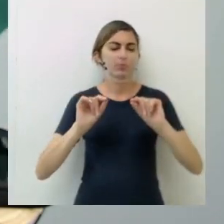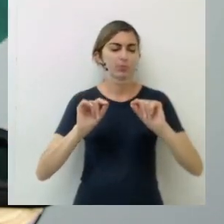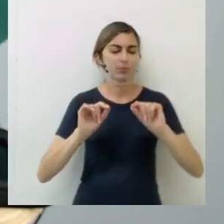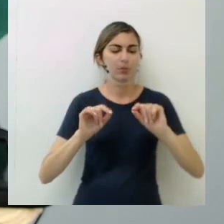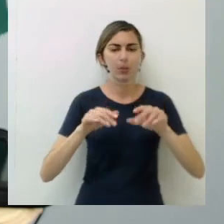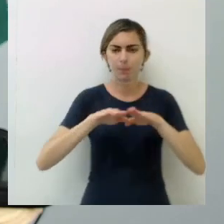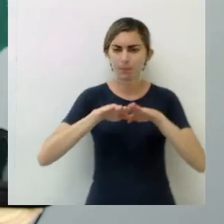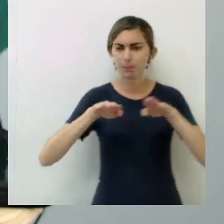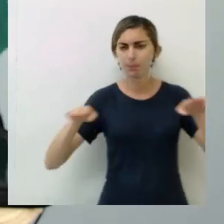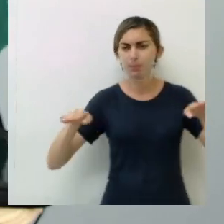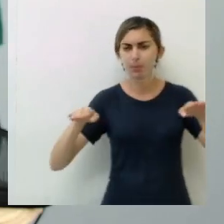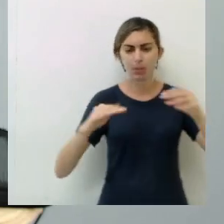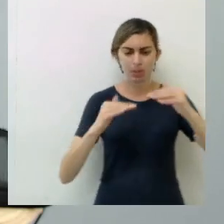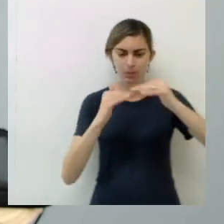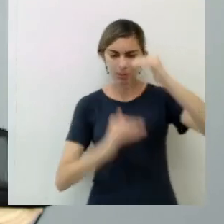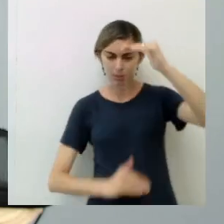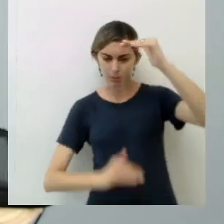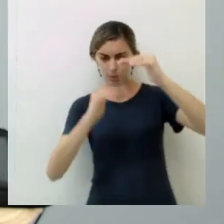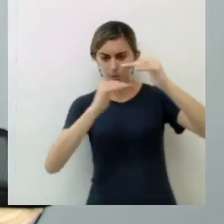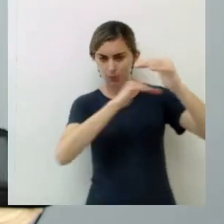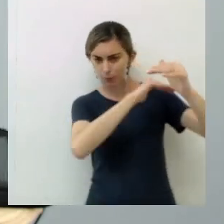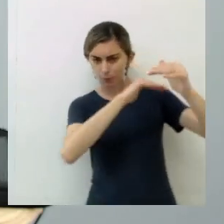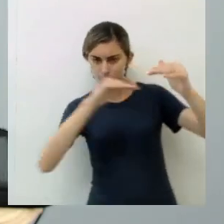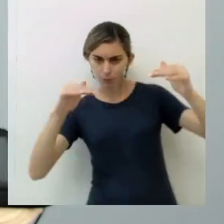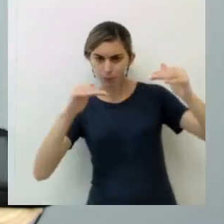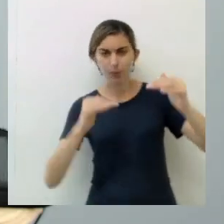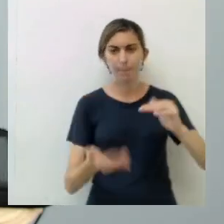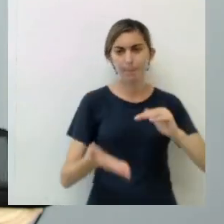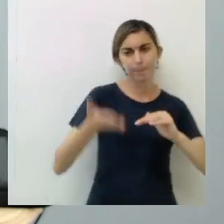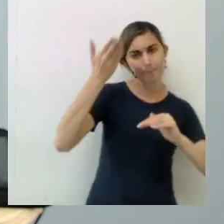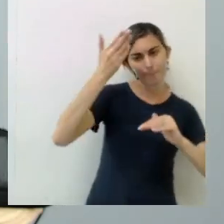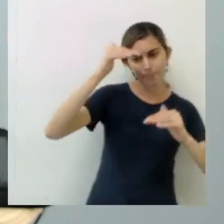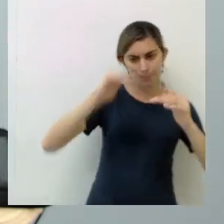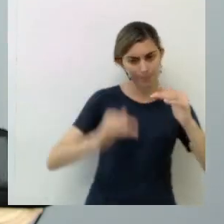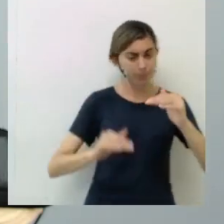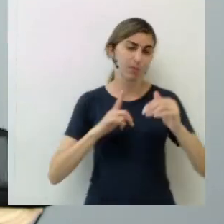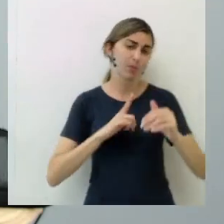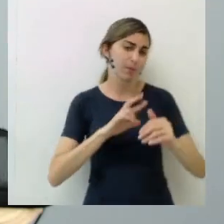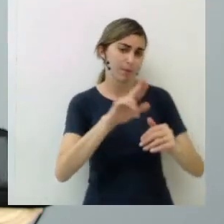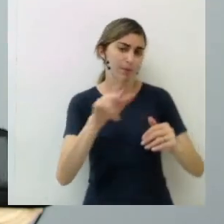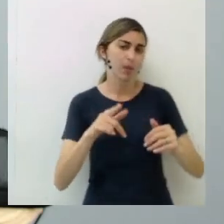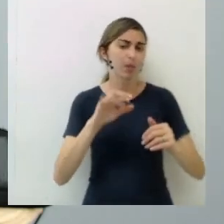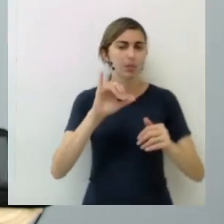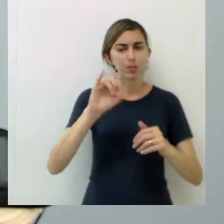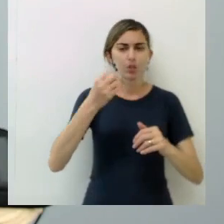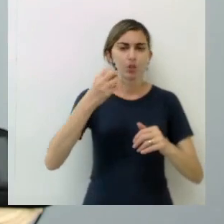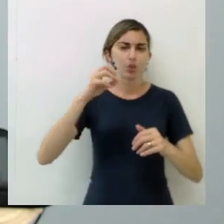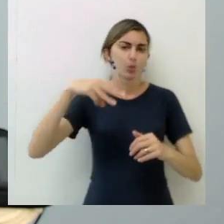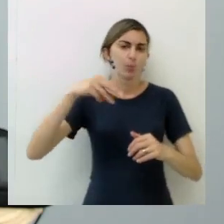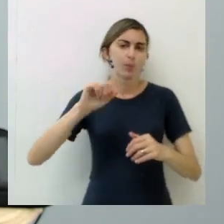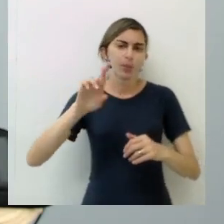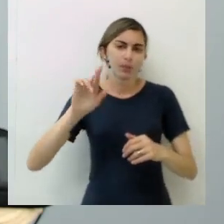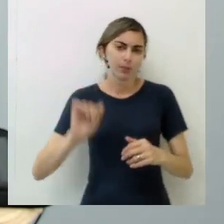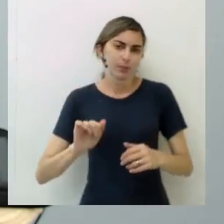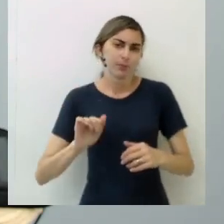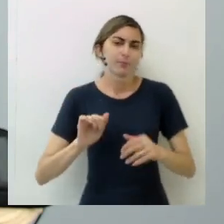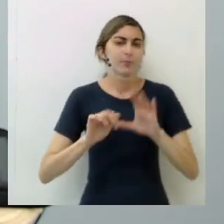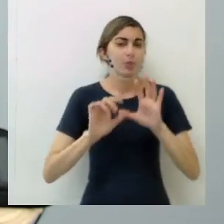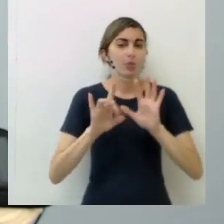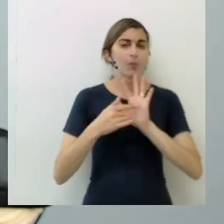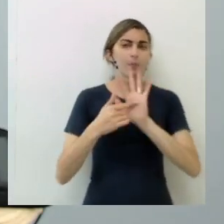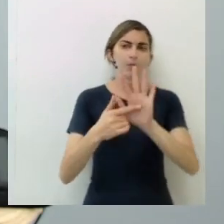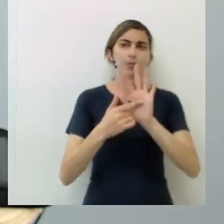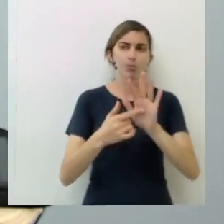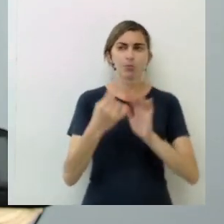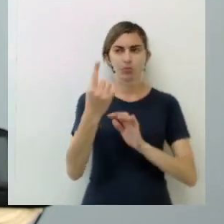a planície, é o que divide o meio, certo? E aí a gente tem vários planos, mas para isomeria cis e trans, a gente só costuma